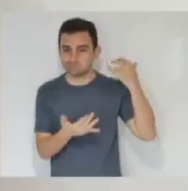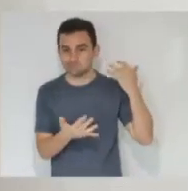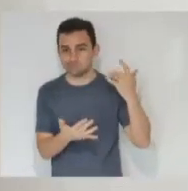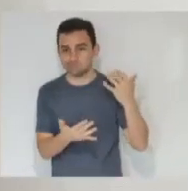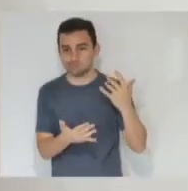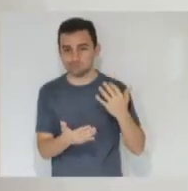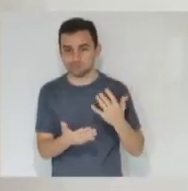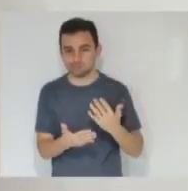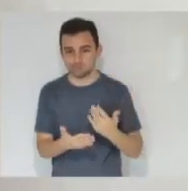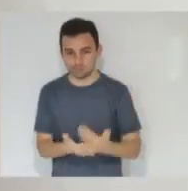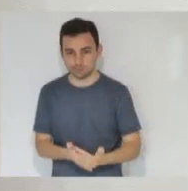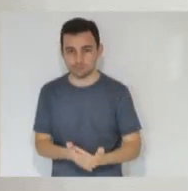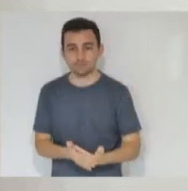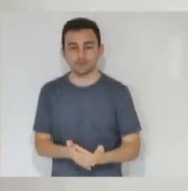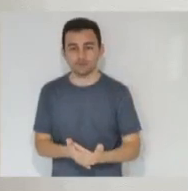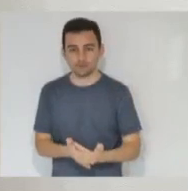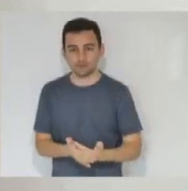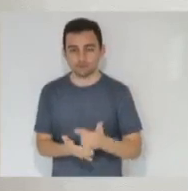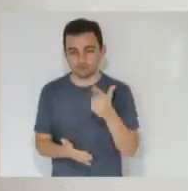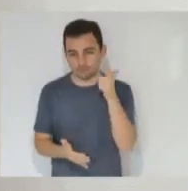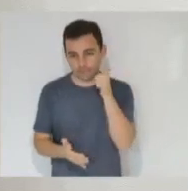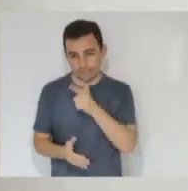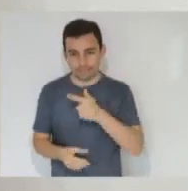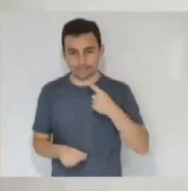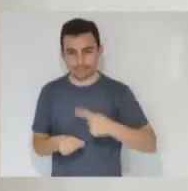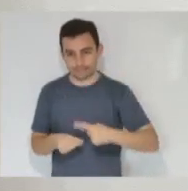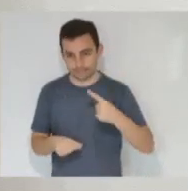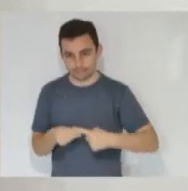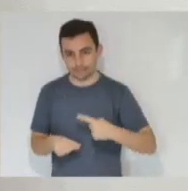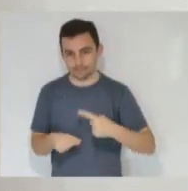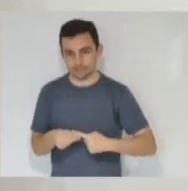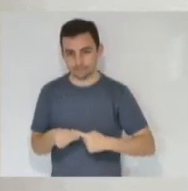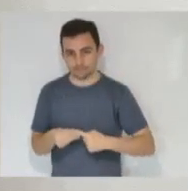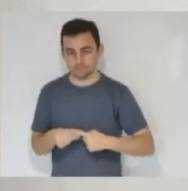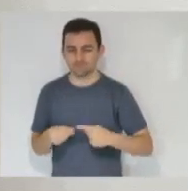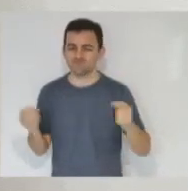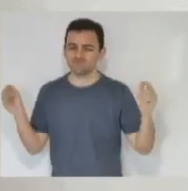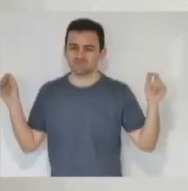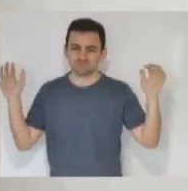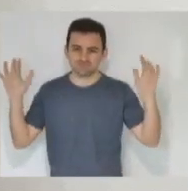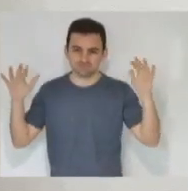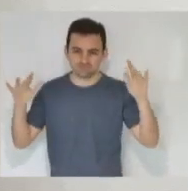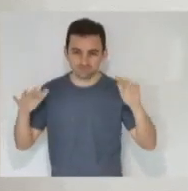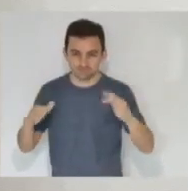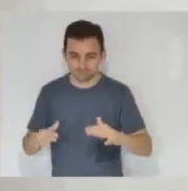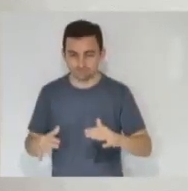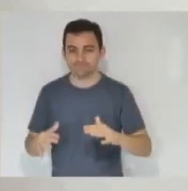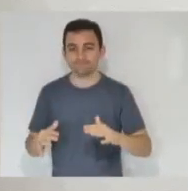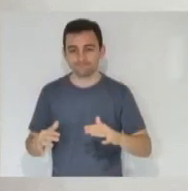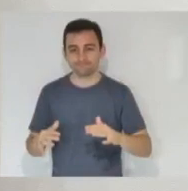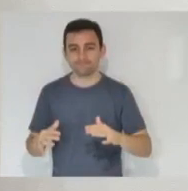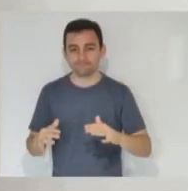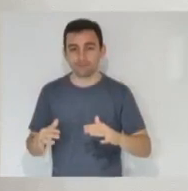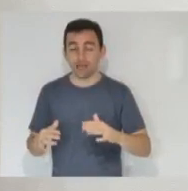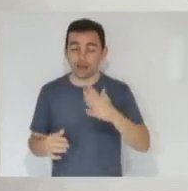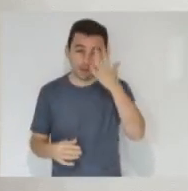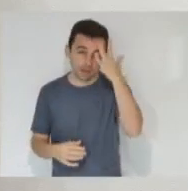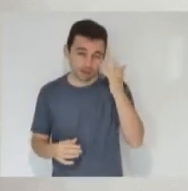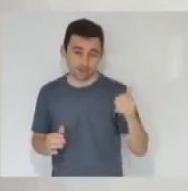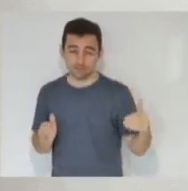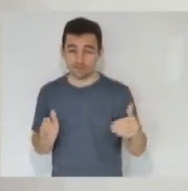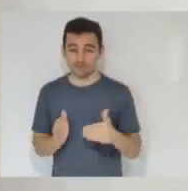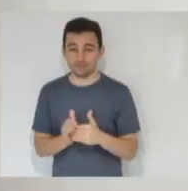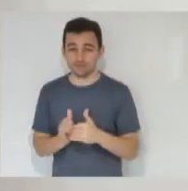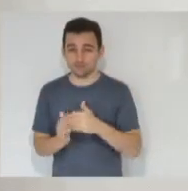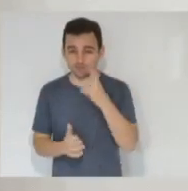Ela faz com que o nosso município realmente receba todos vocês de braços abertos e que, de amanhã até domingo, mais